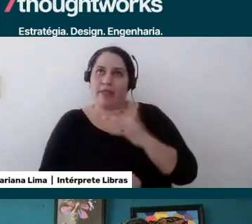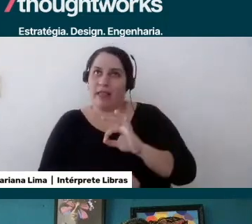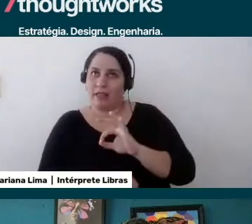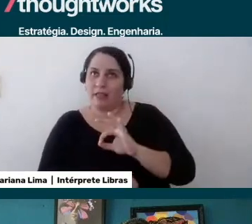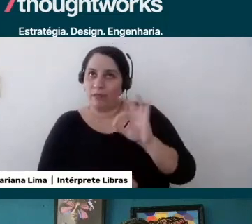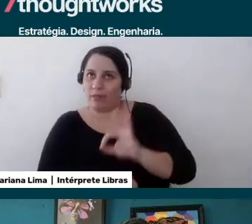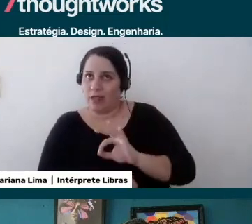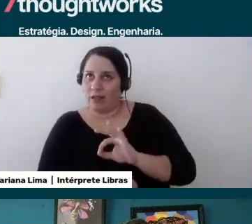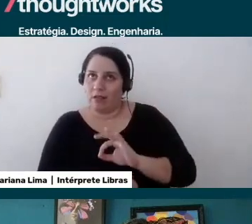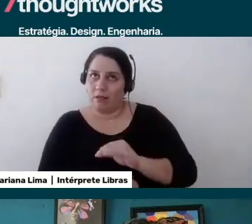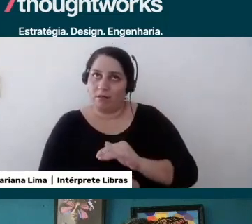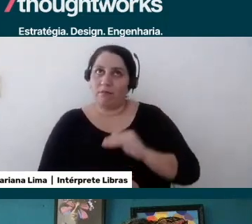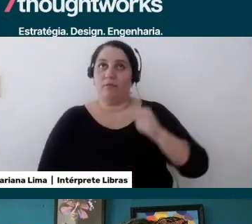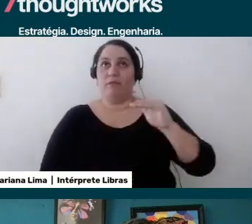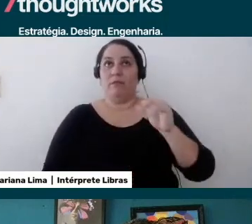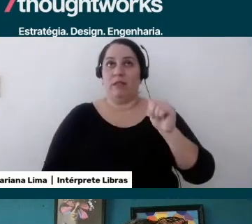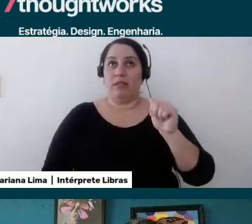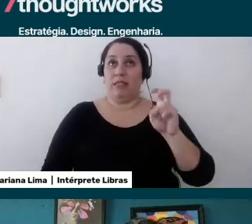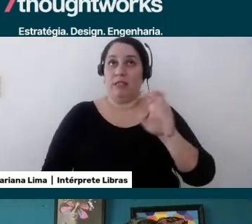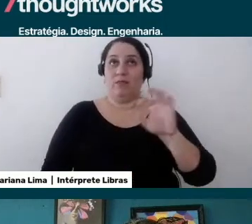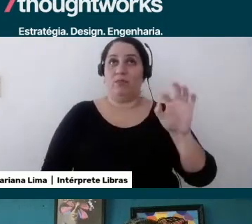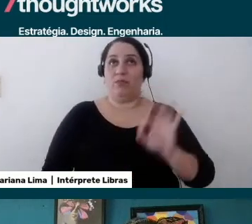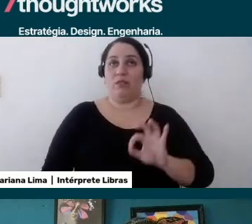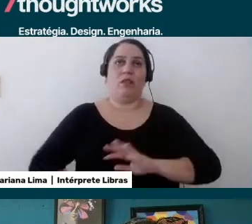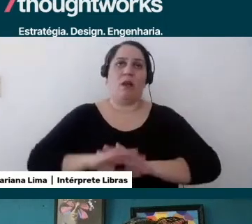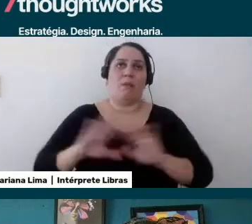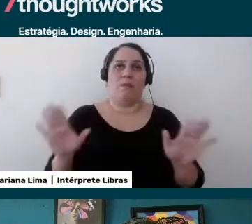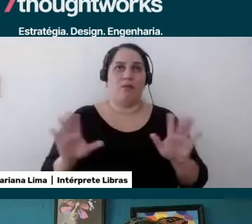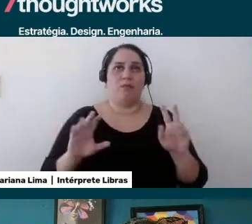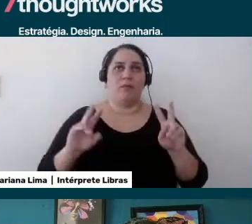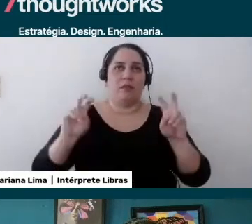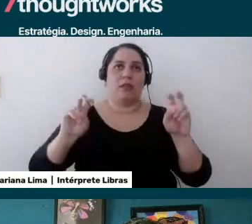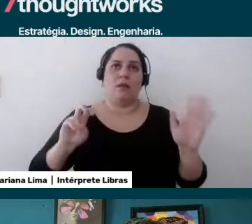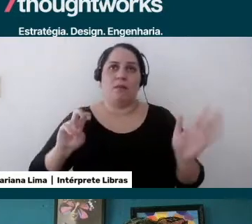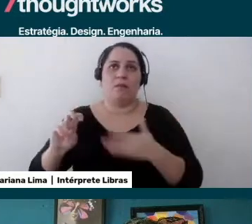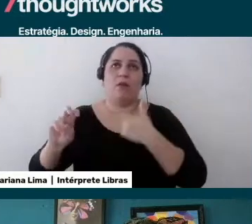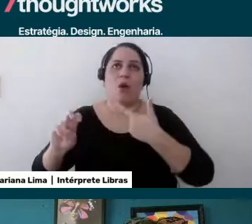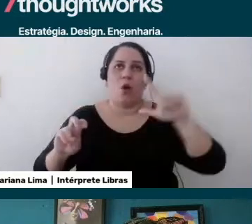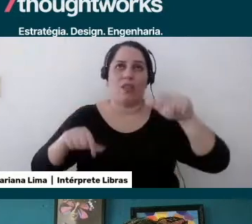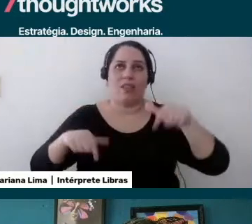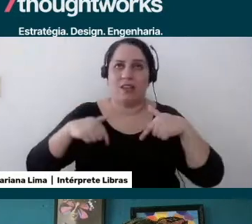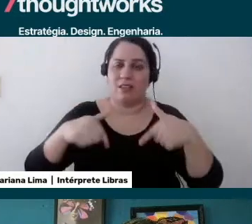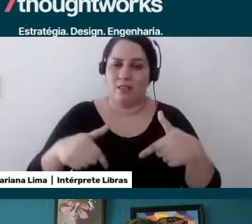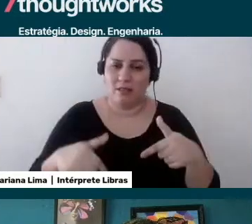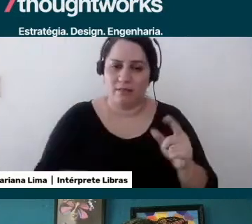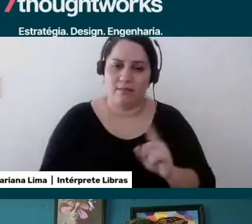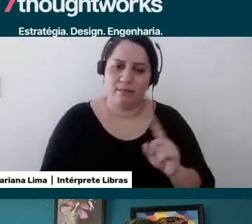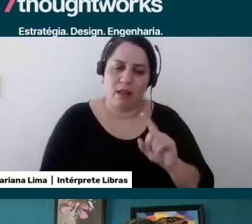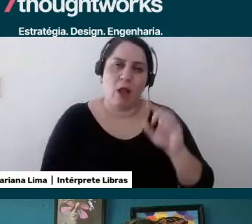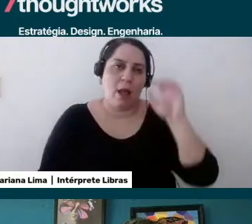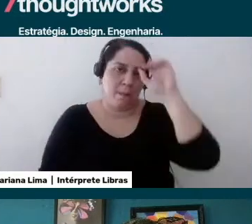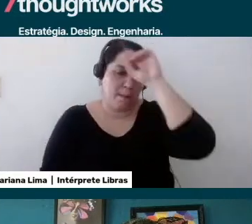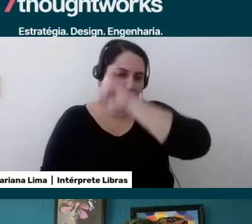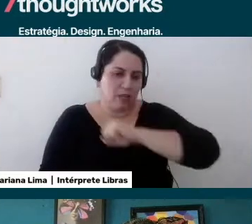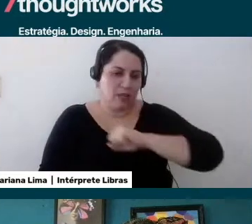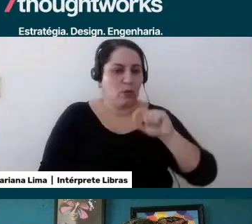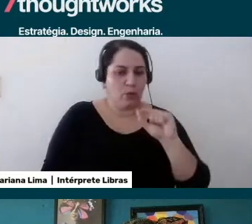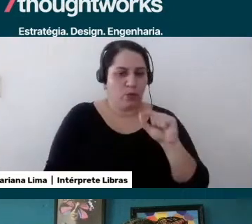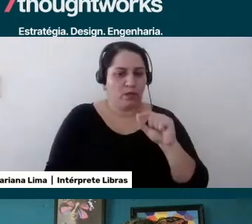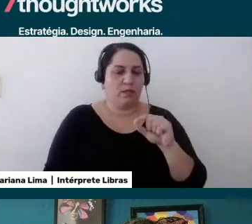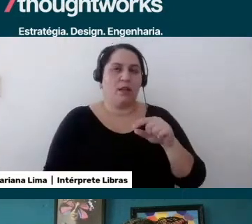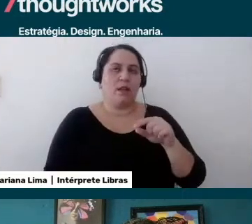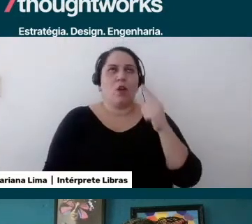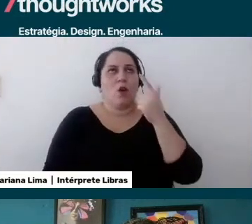que incrível, né, e tá bom, vamos partir para a próxima ação. Então, acho que uma segunda lição é como que a gente